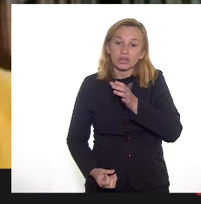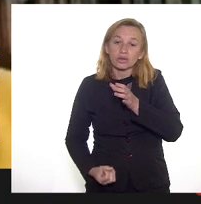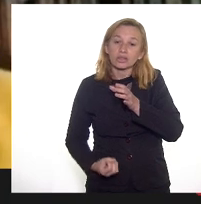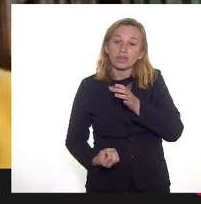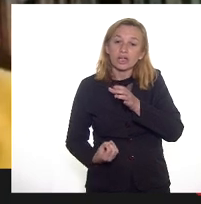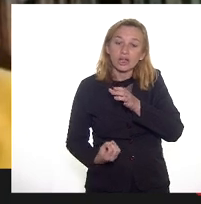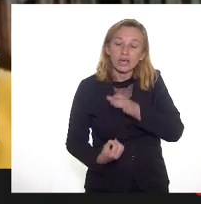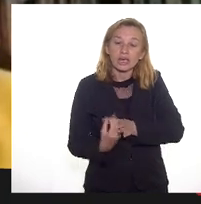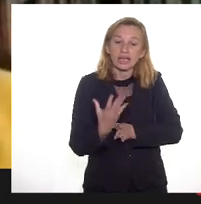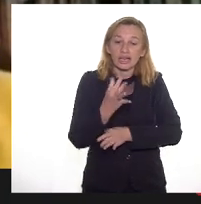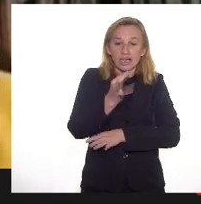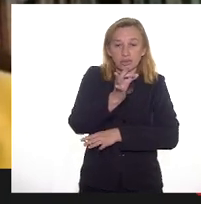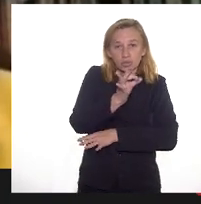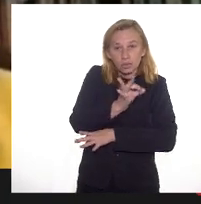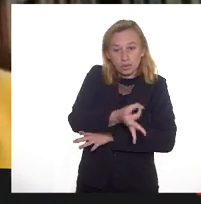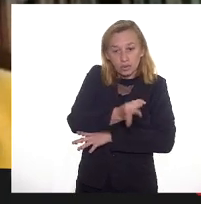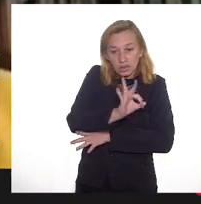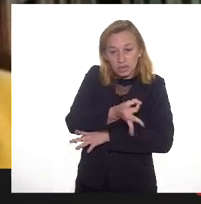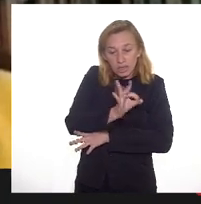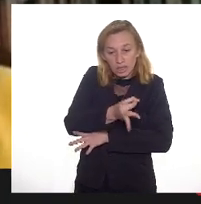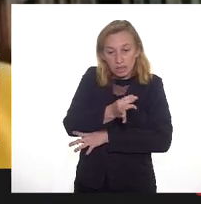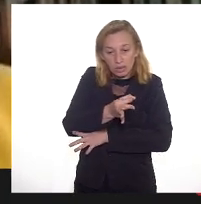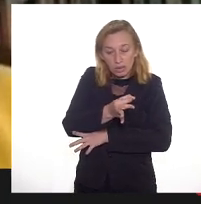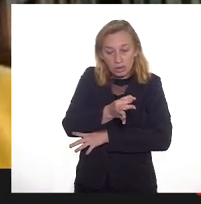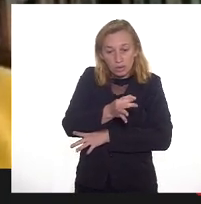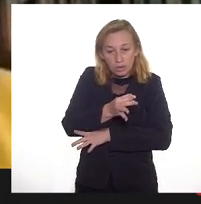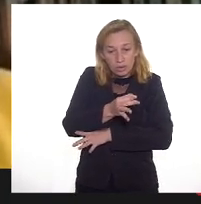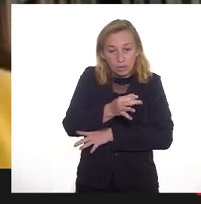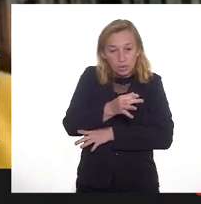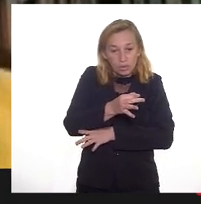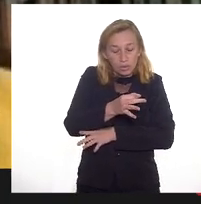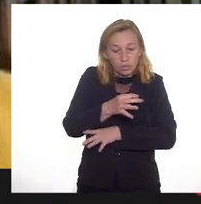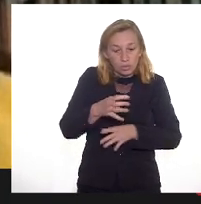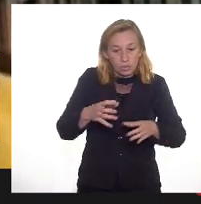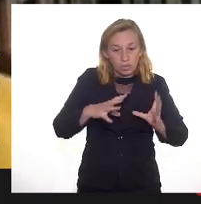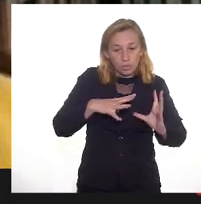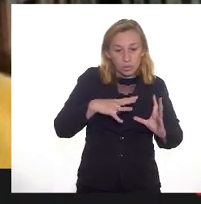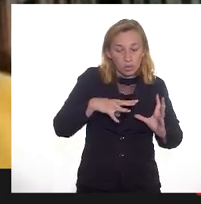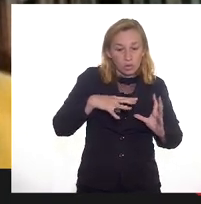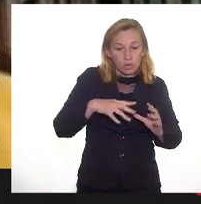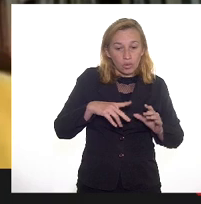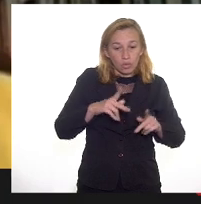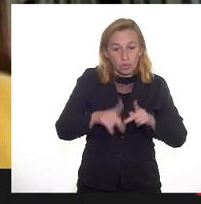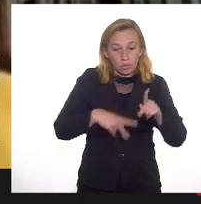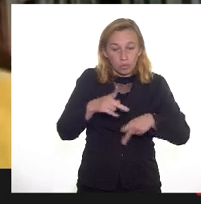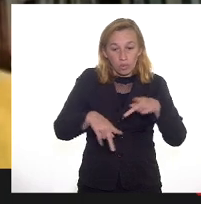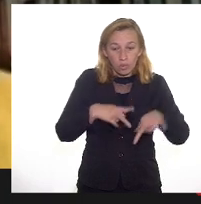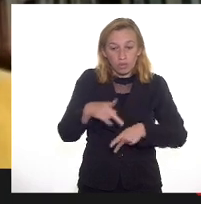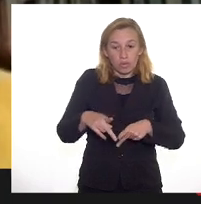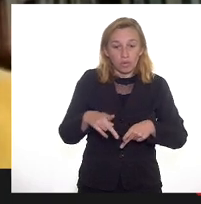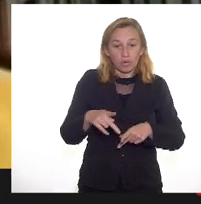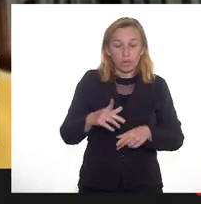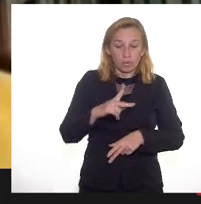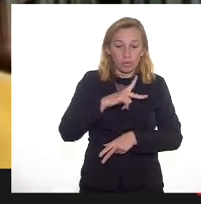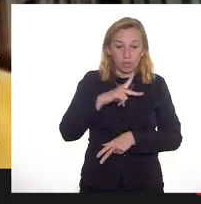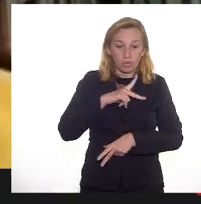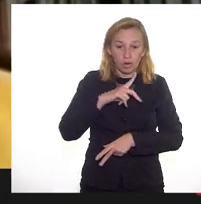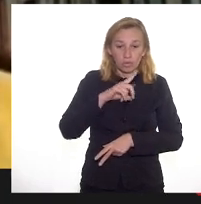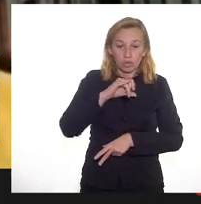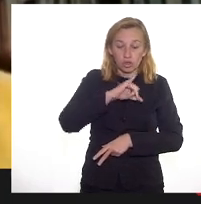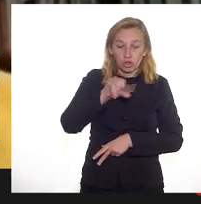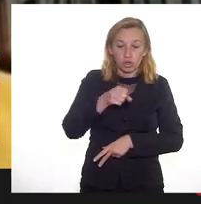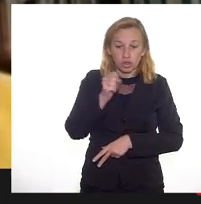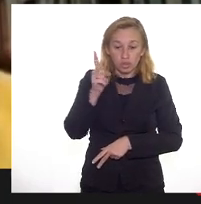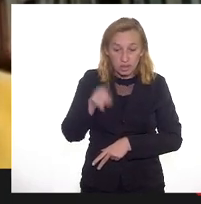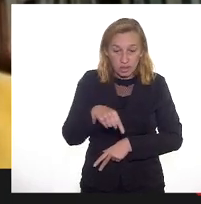fato uma nação. E o próprio José Bonifácio de Andrade Silva se perguntava, no